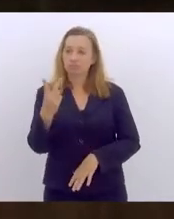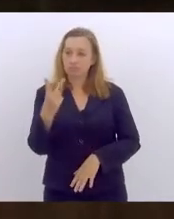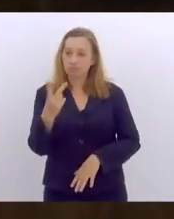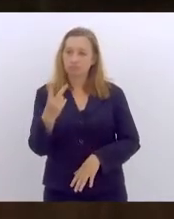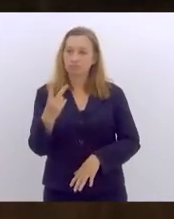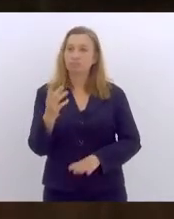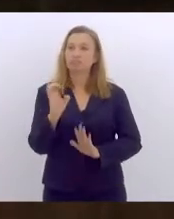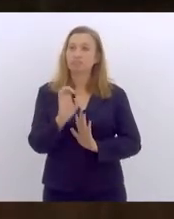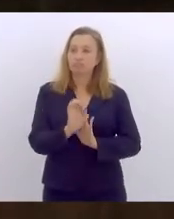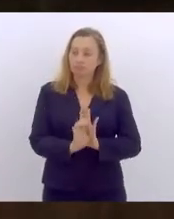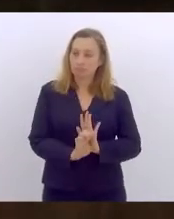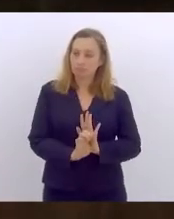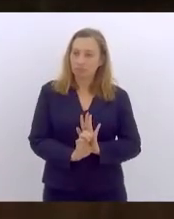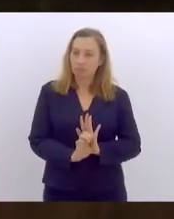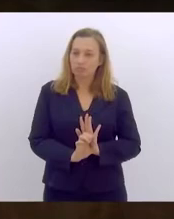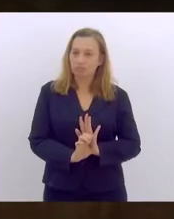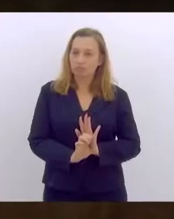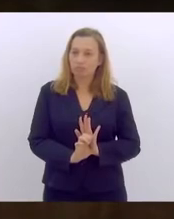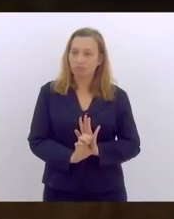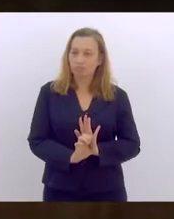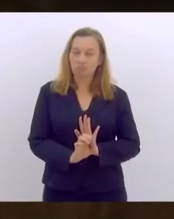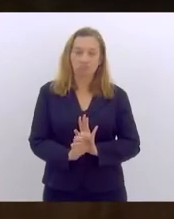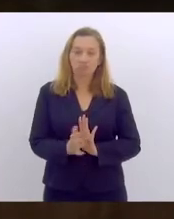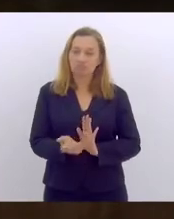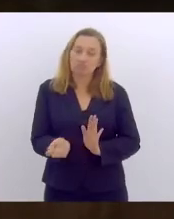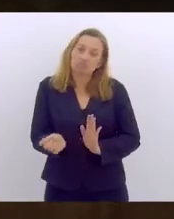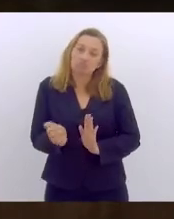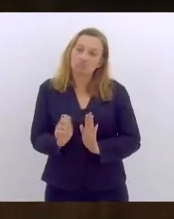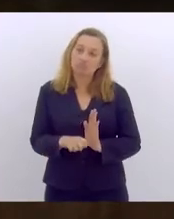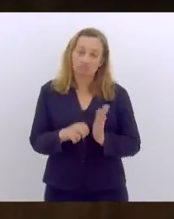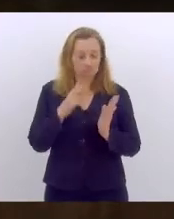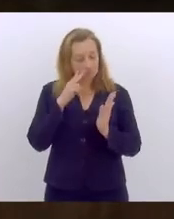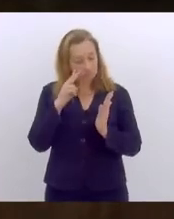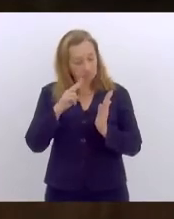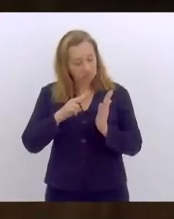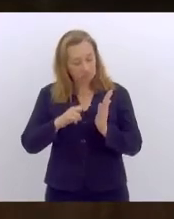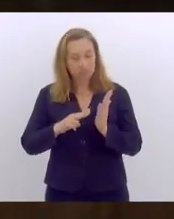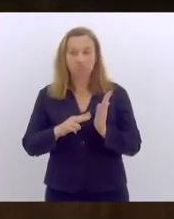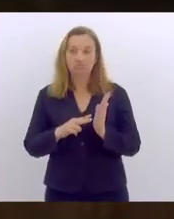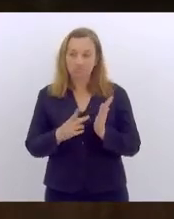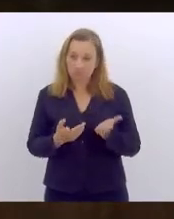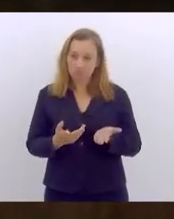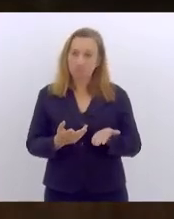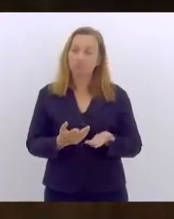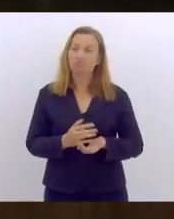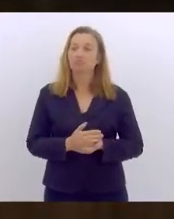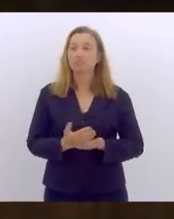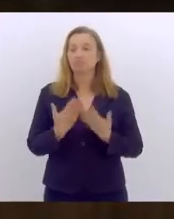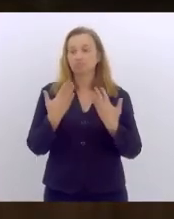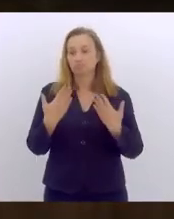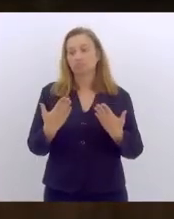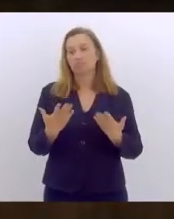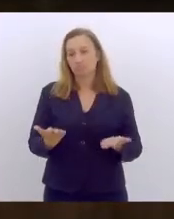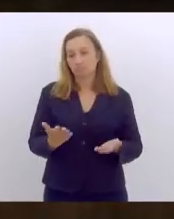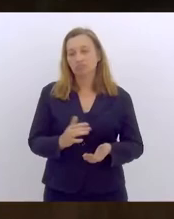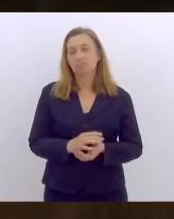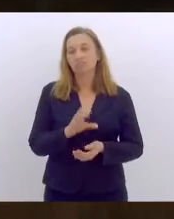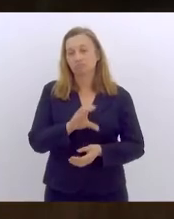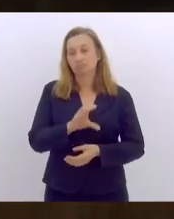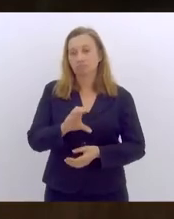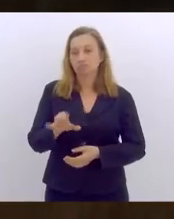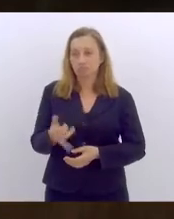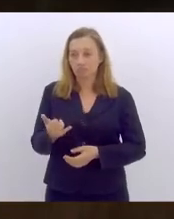duas emendas, mas que não deu aqui para a gente já apresentar o parecer da